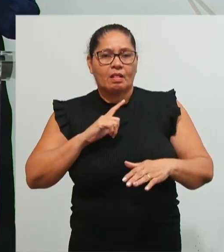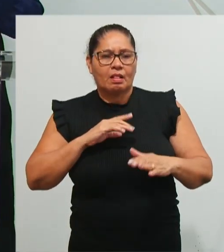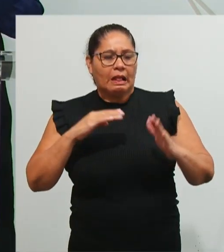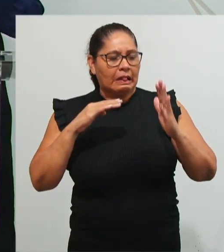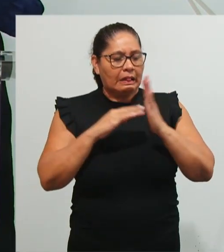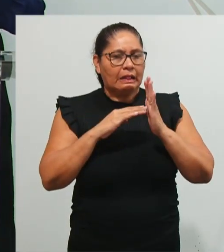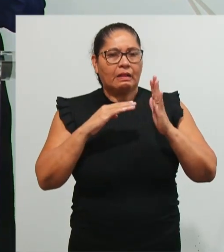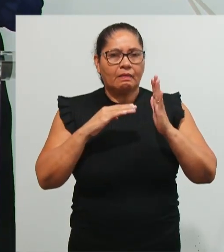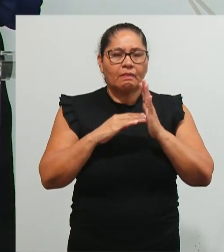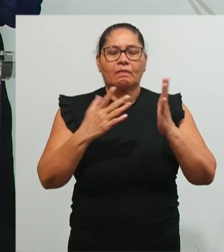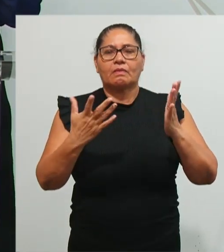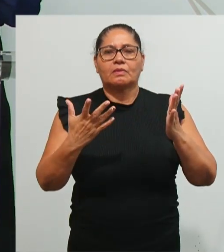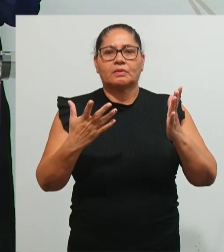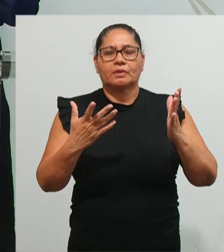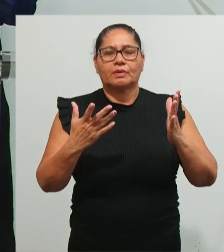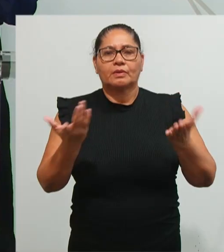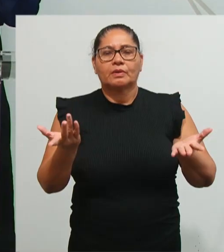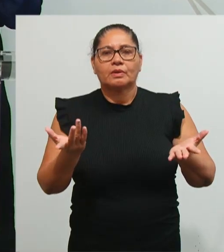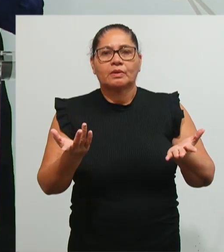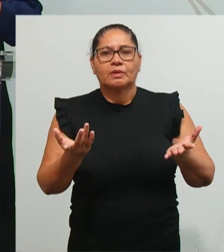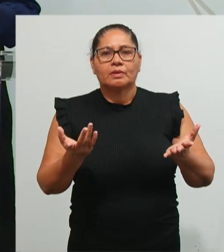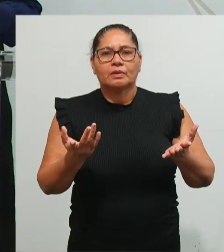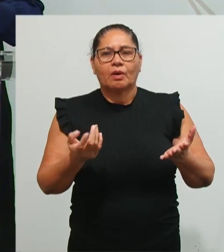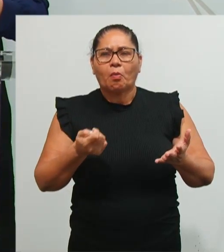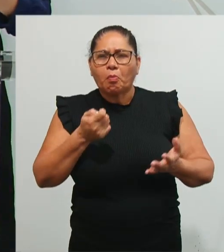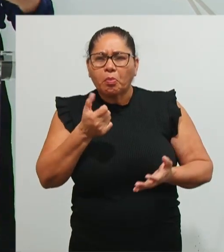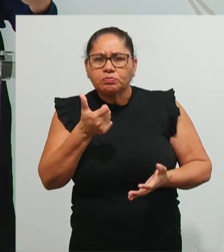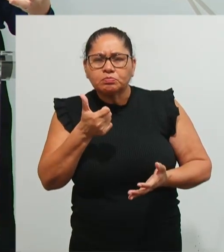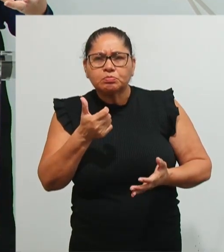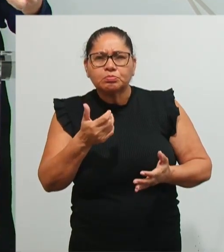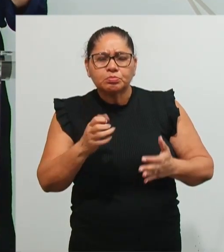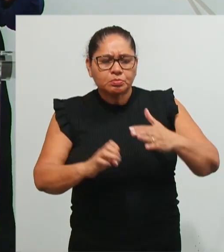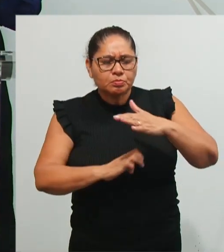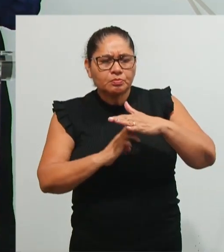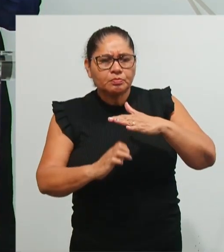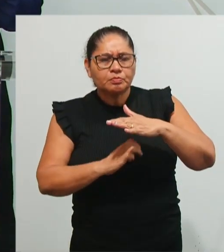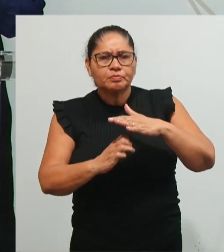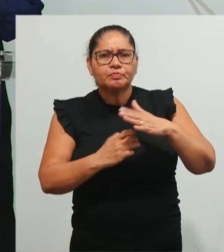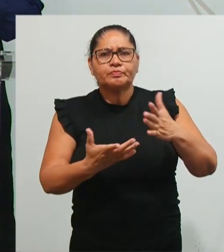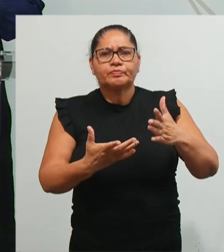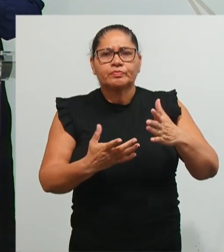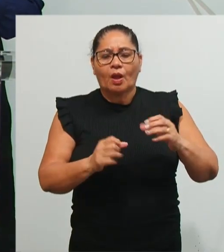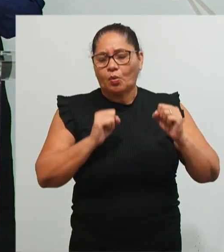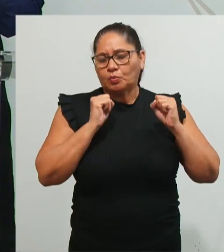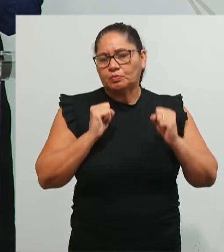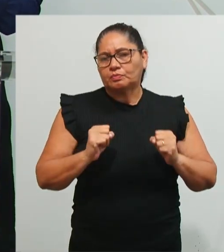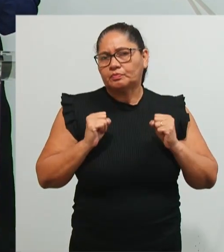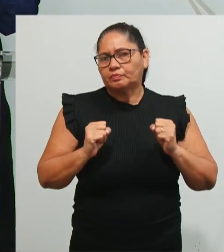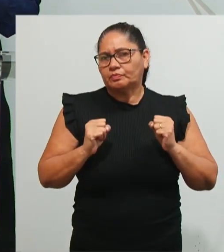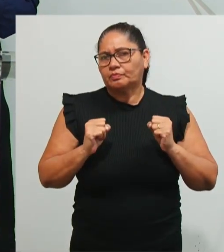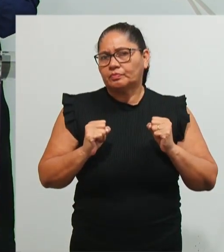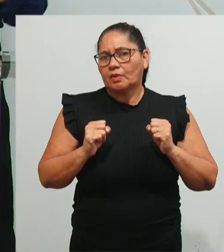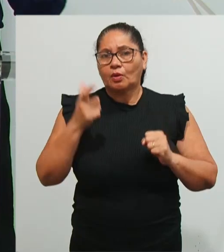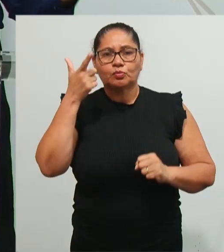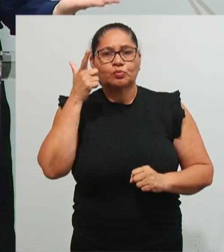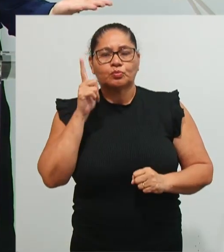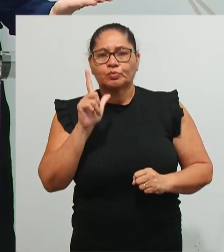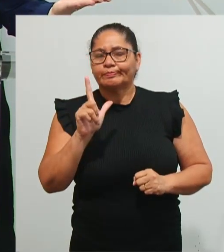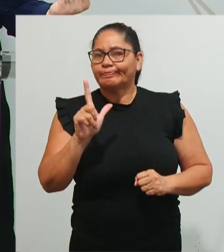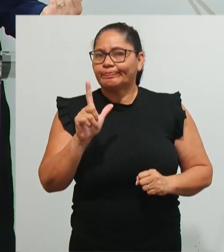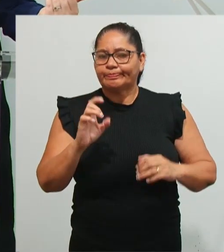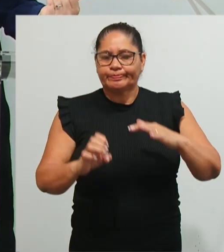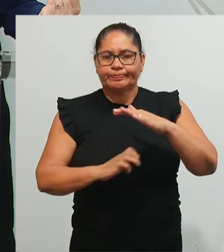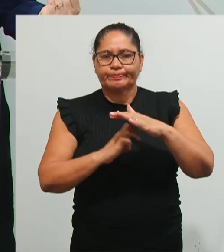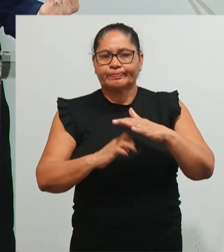a entradas. O que a gente vai ter são muito poucas empresas concentrando um grande poder, porque a gente não consegue ter muitas empresas